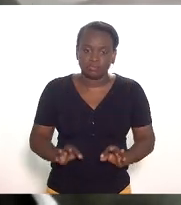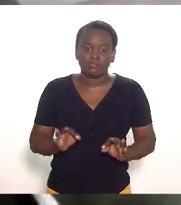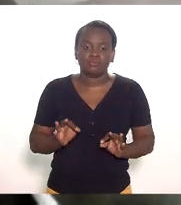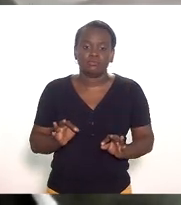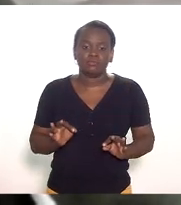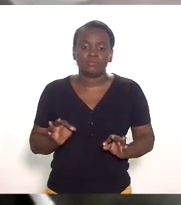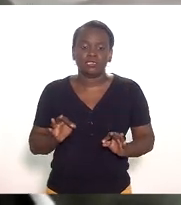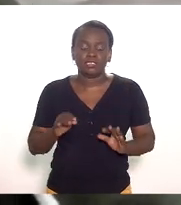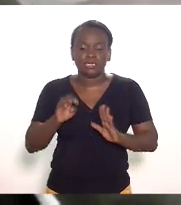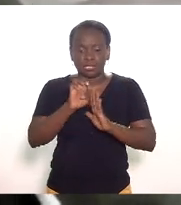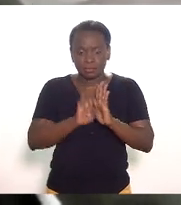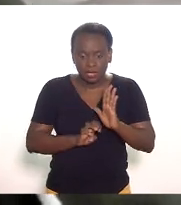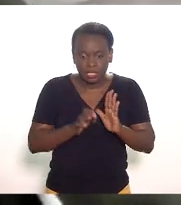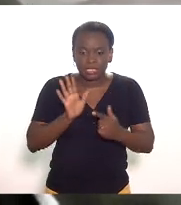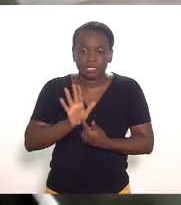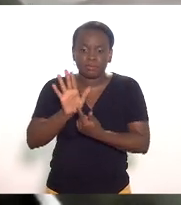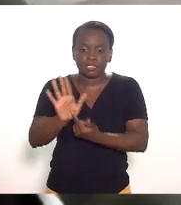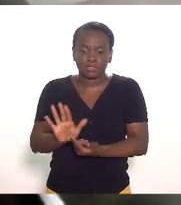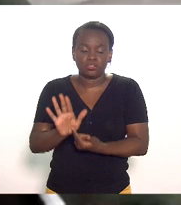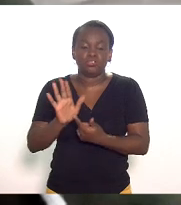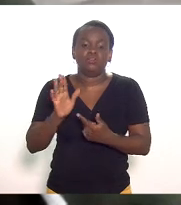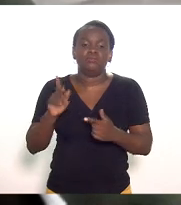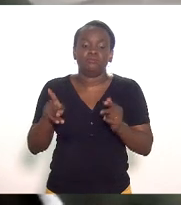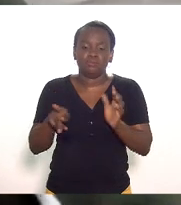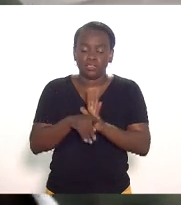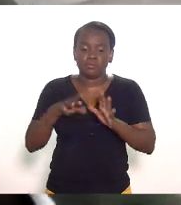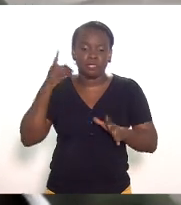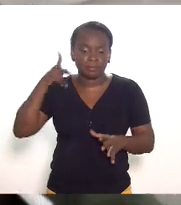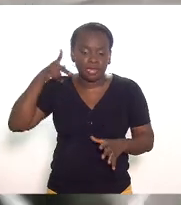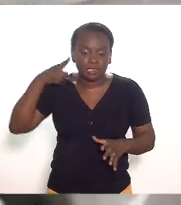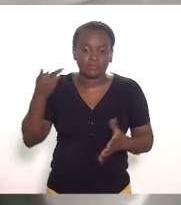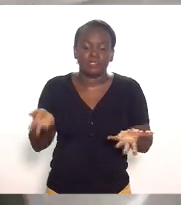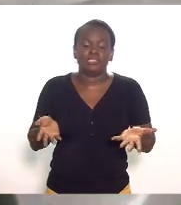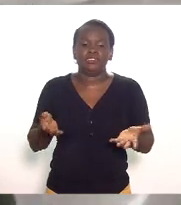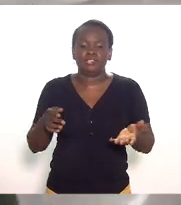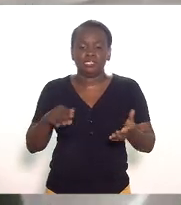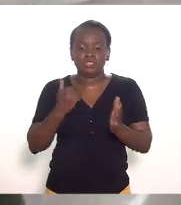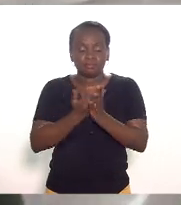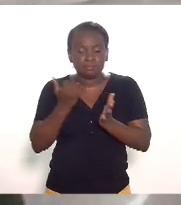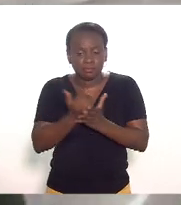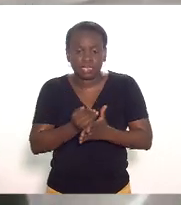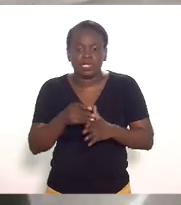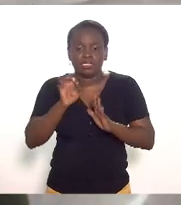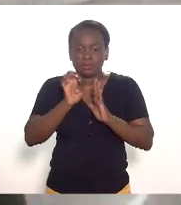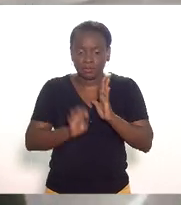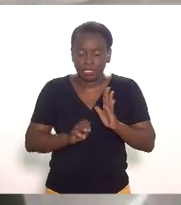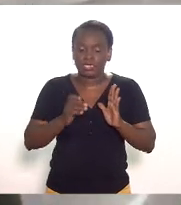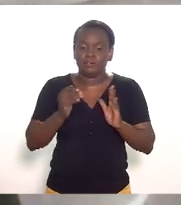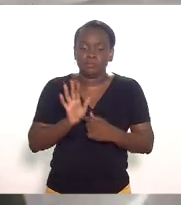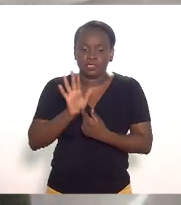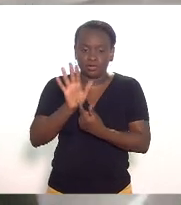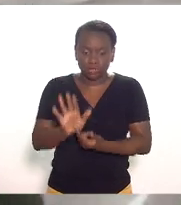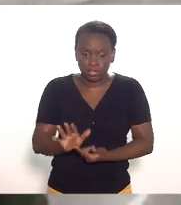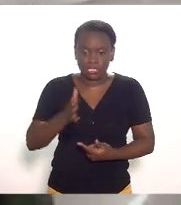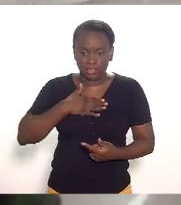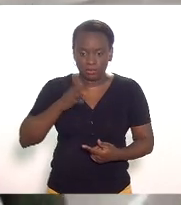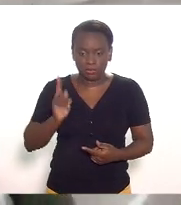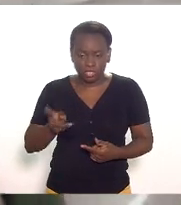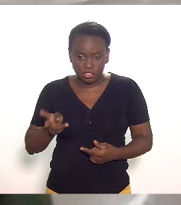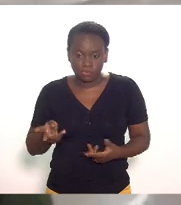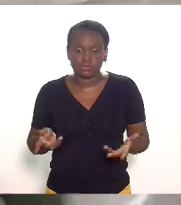nenhuma, as emendas apresentadas pelos parlamentares, a crescida das emendas apresentadas por